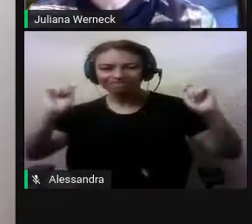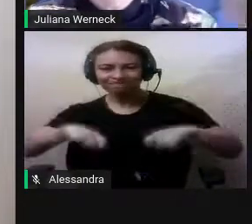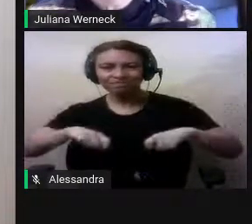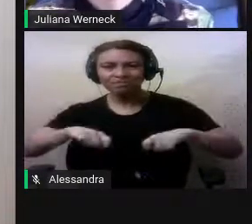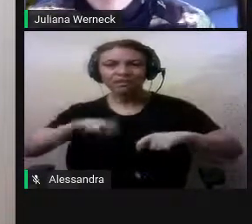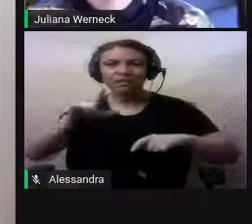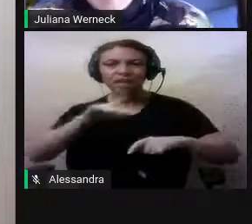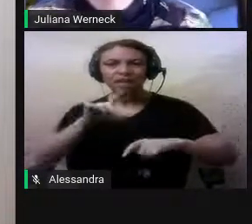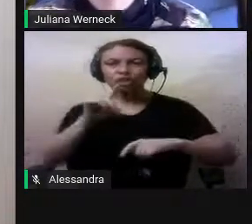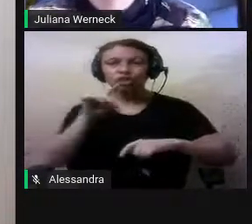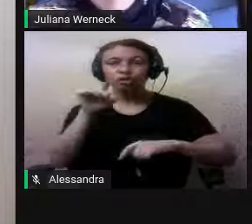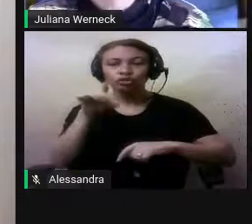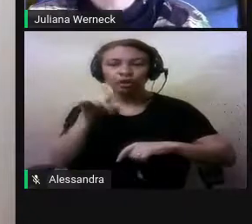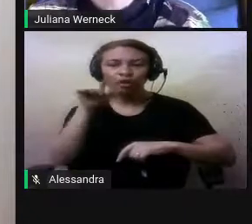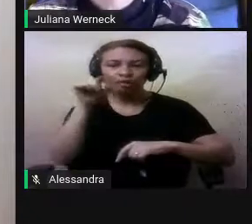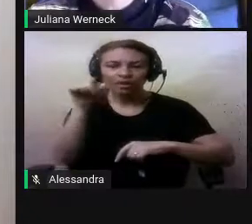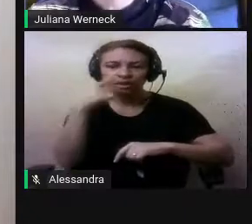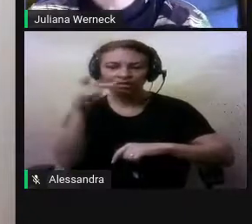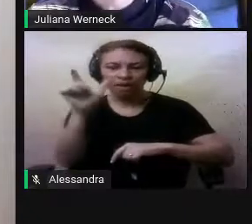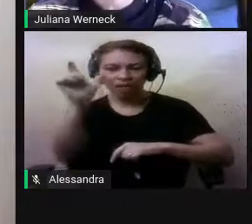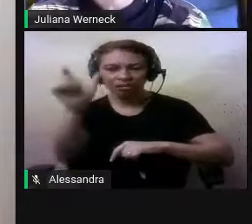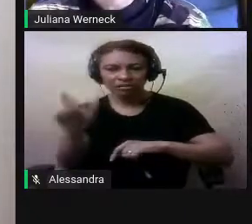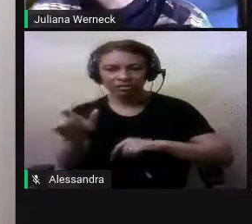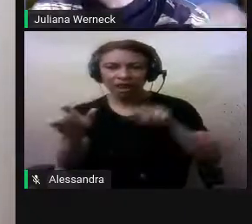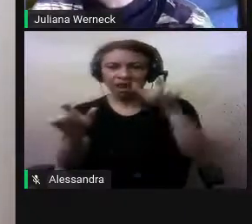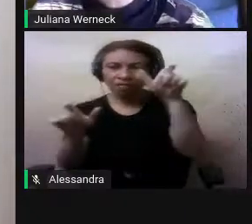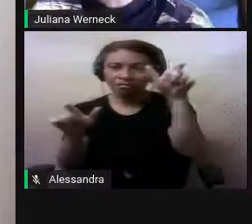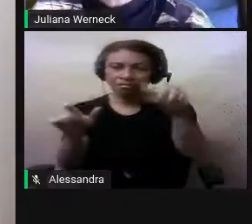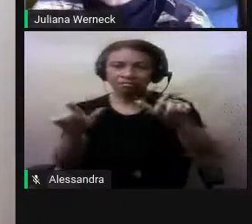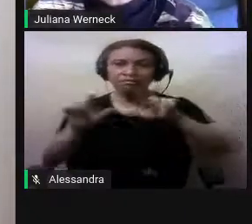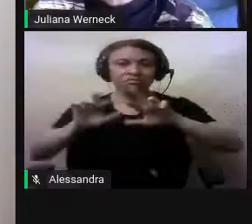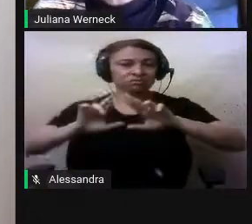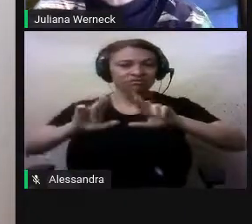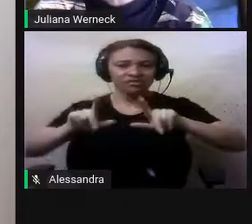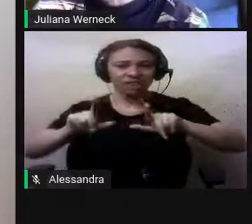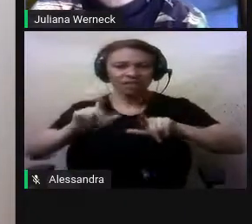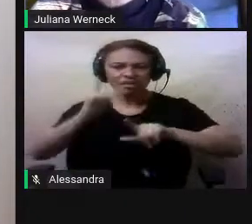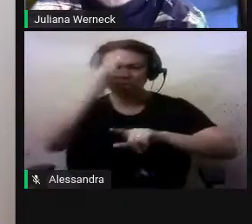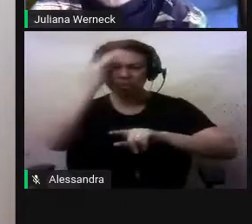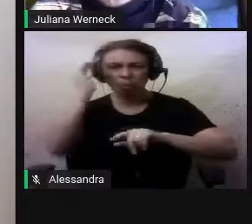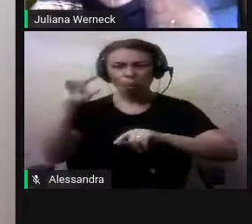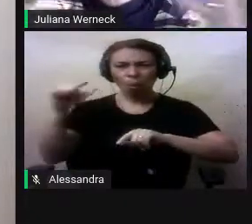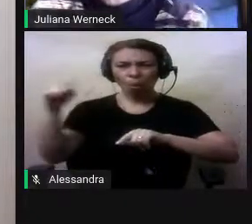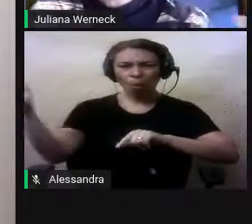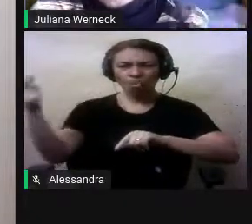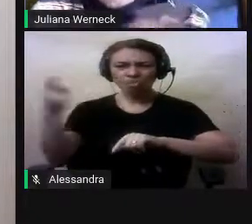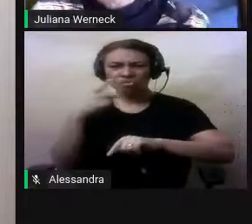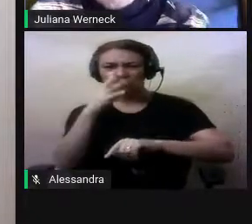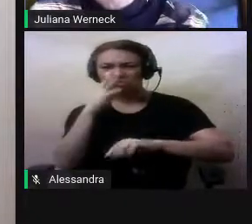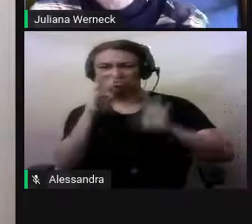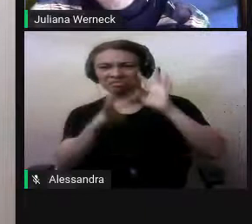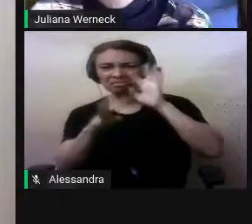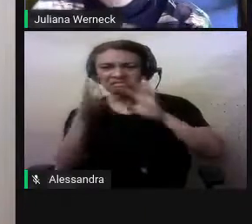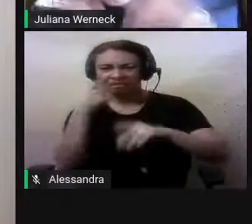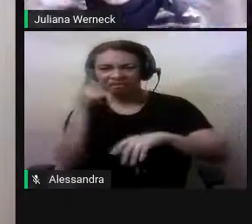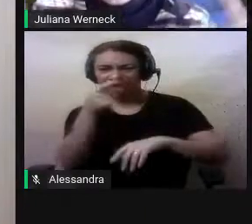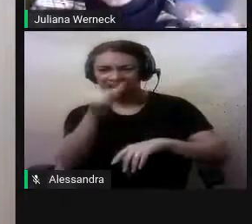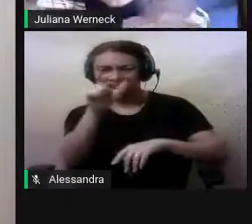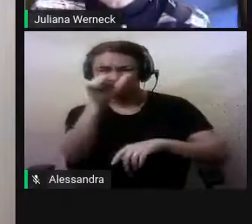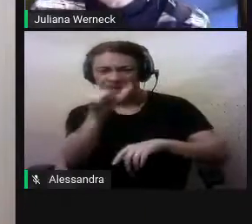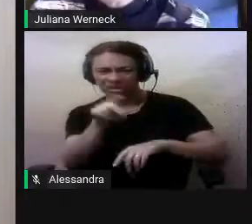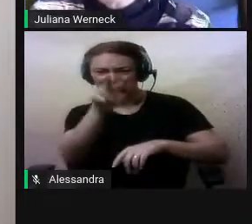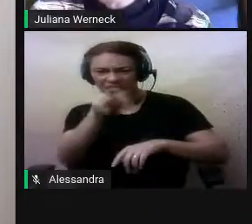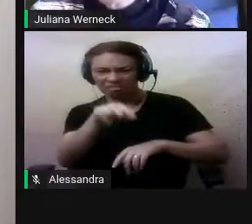Só você pode falar o que você pode, o que você não pode fazer, né? E não alguém de fora vir falar isso só olhando para sua cara, né?